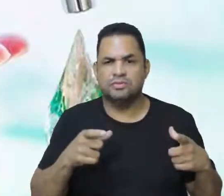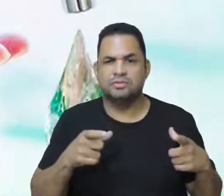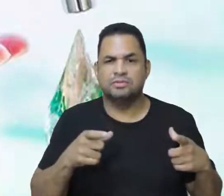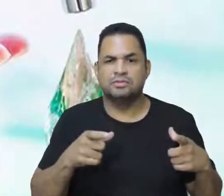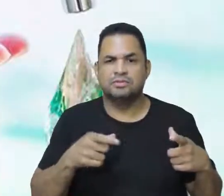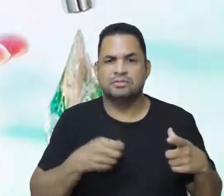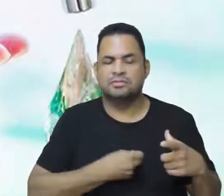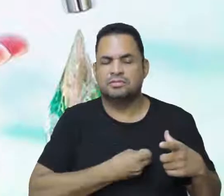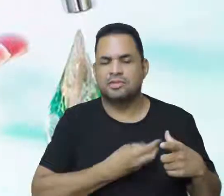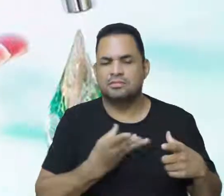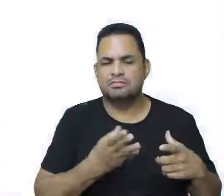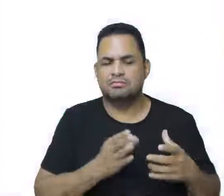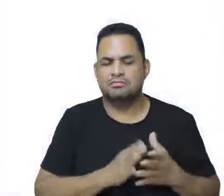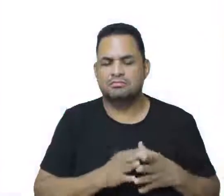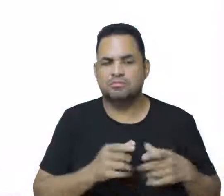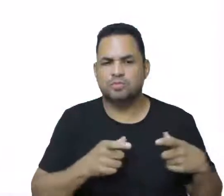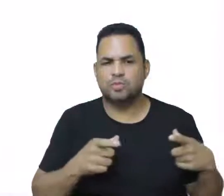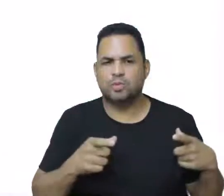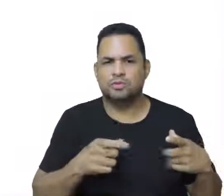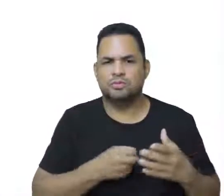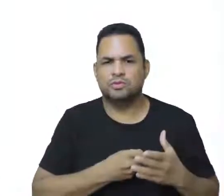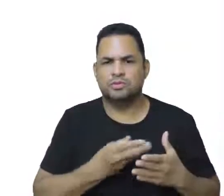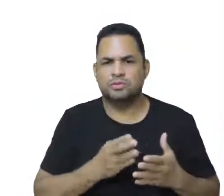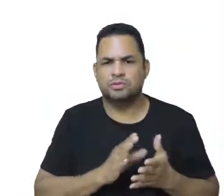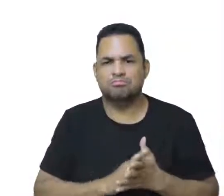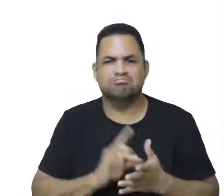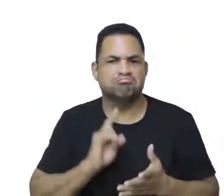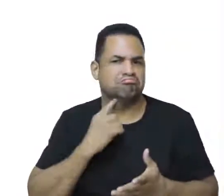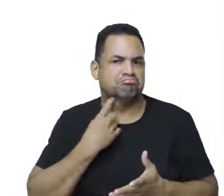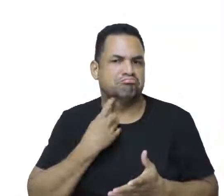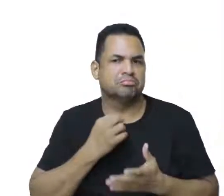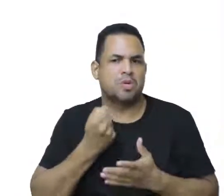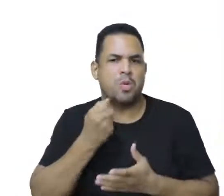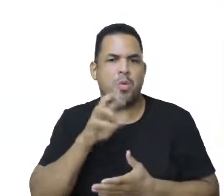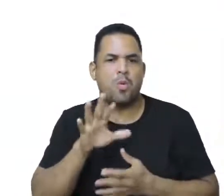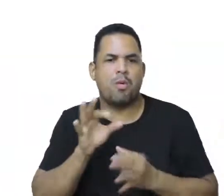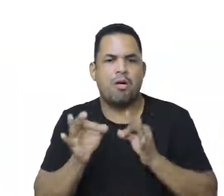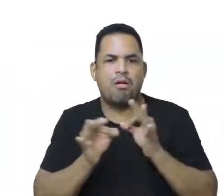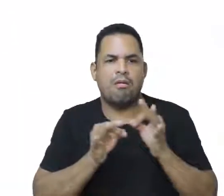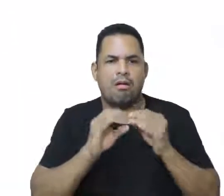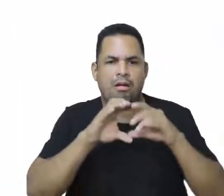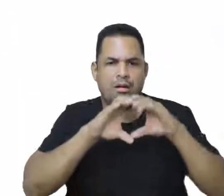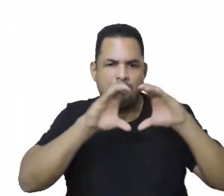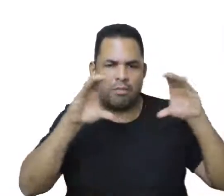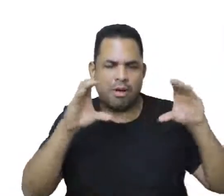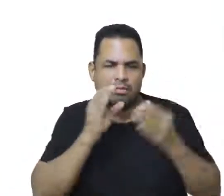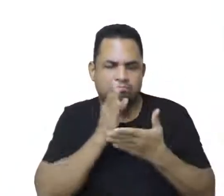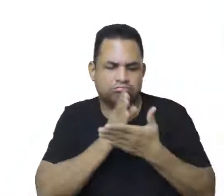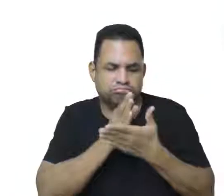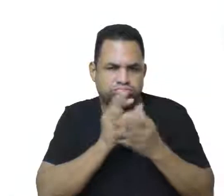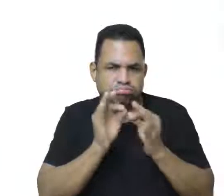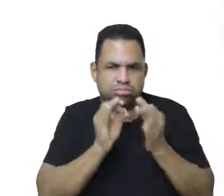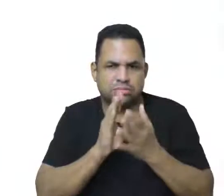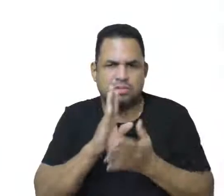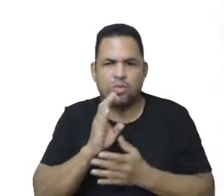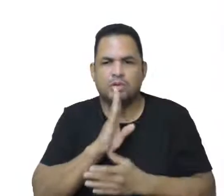A alta concentração de poluentes no ar forma uma camada de partículas conhecida como